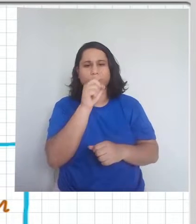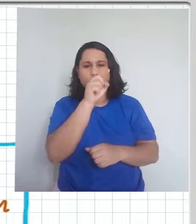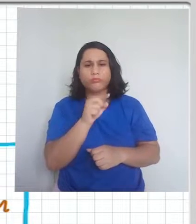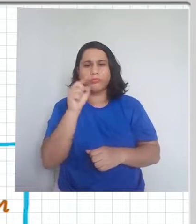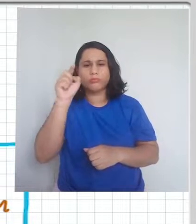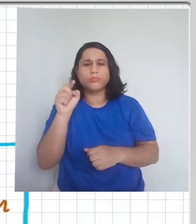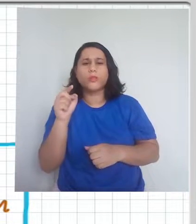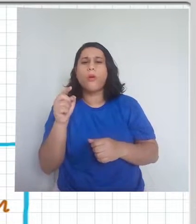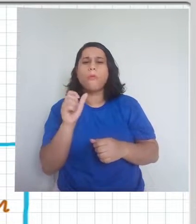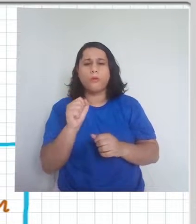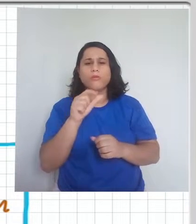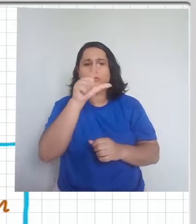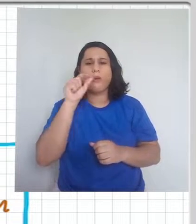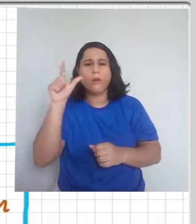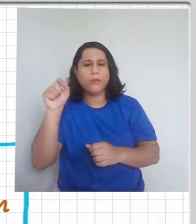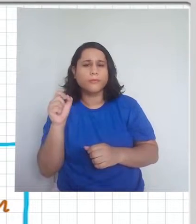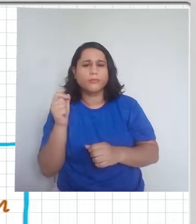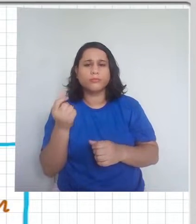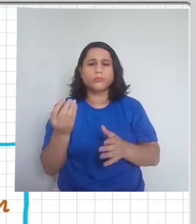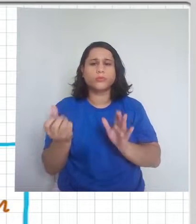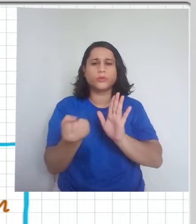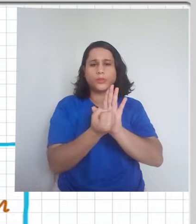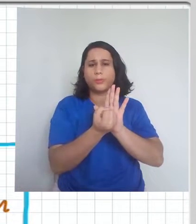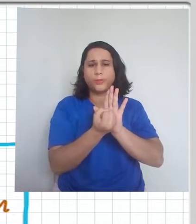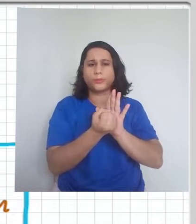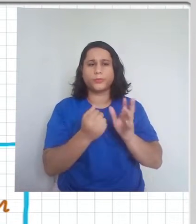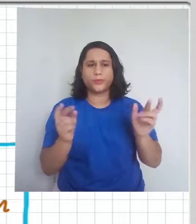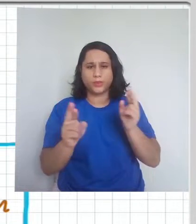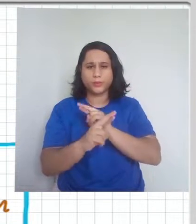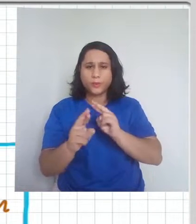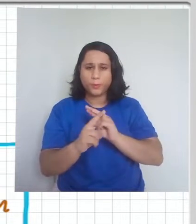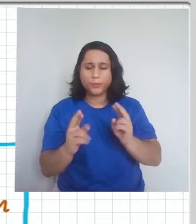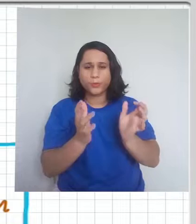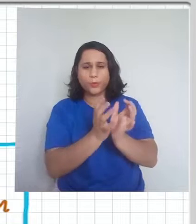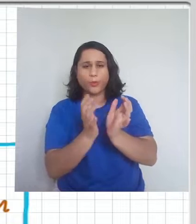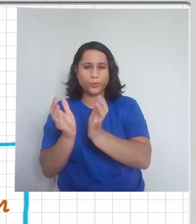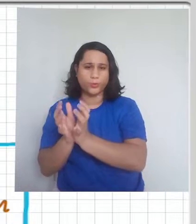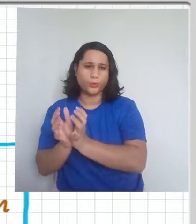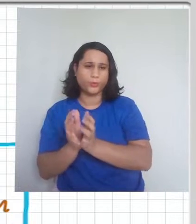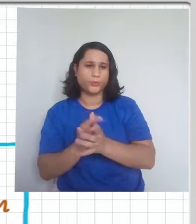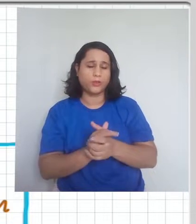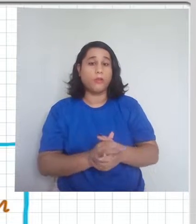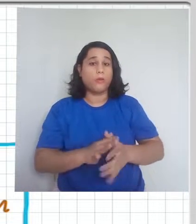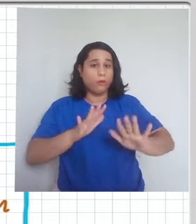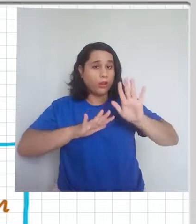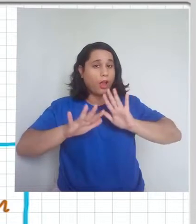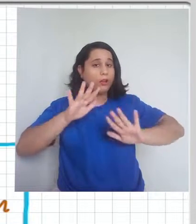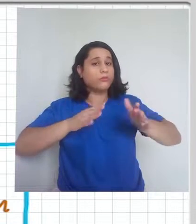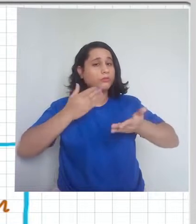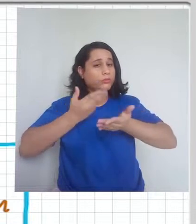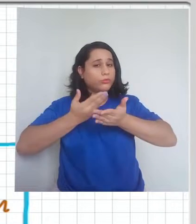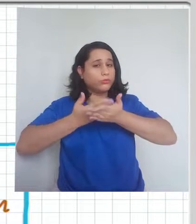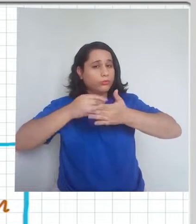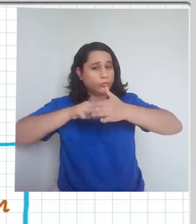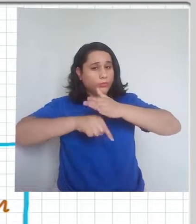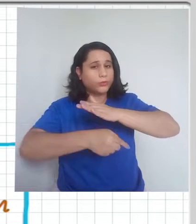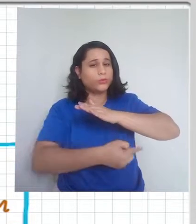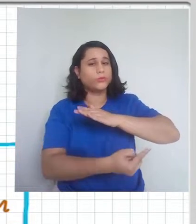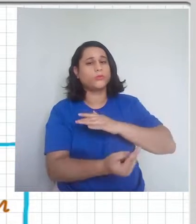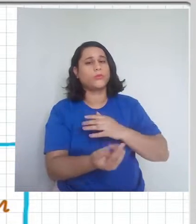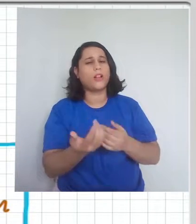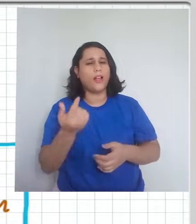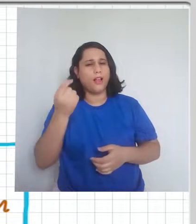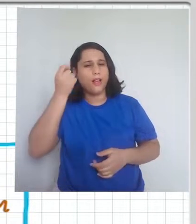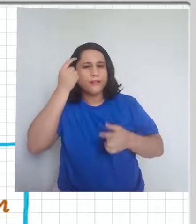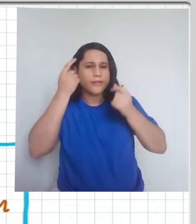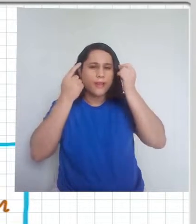para representar os conjuntos, a relação entre conjuntos, tá bom, pessoal? Então se liga, estuda mais um pouquinho a ideia de